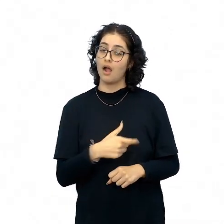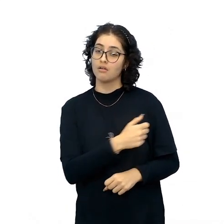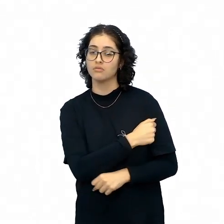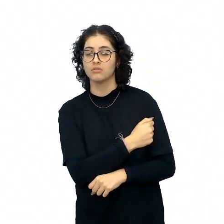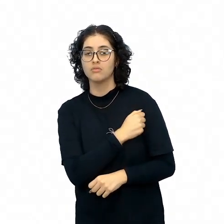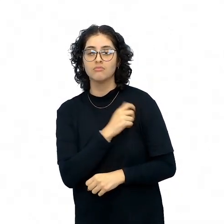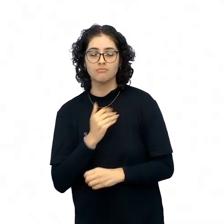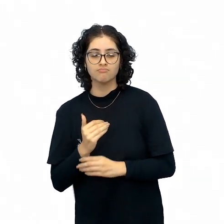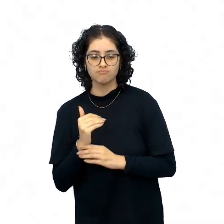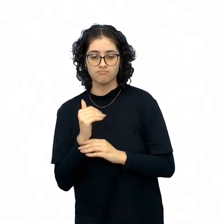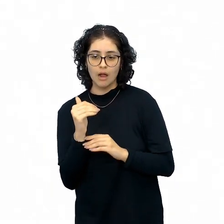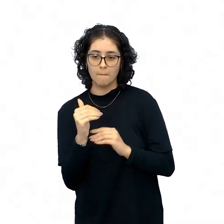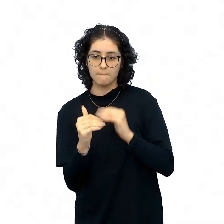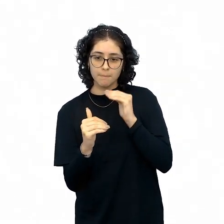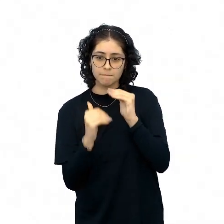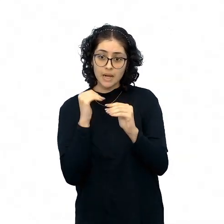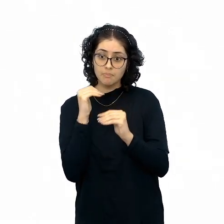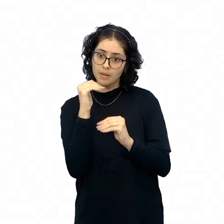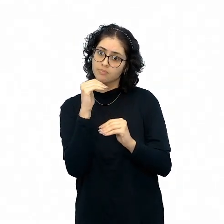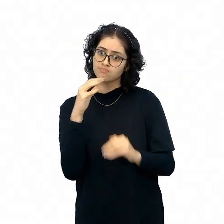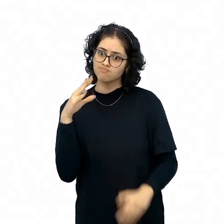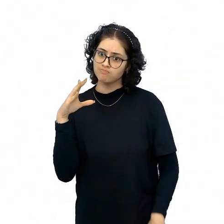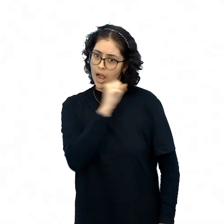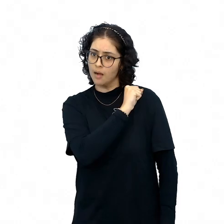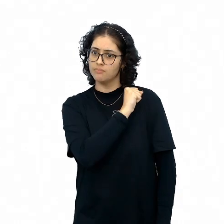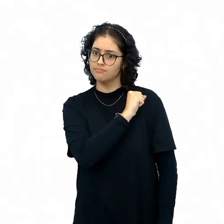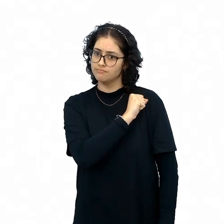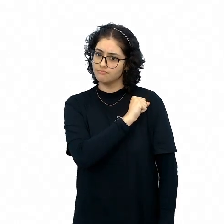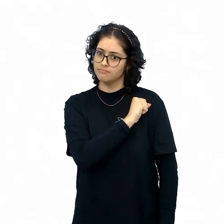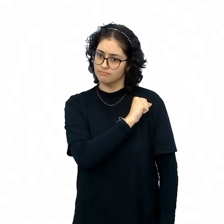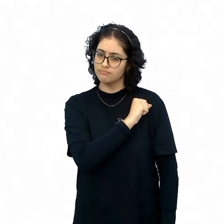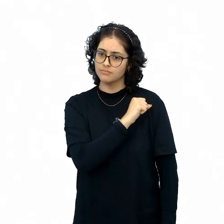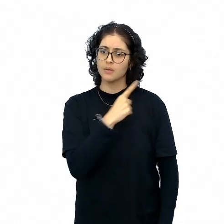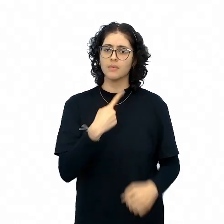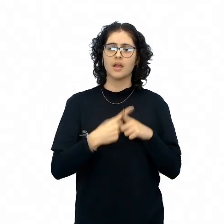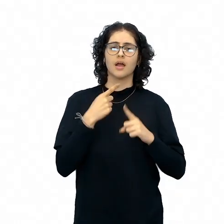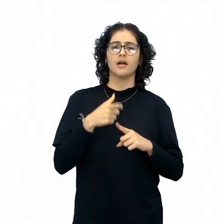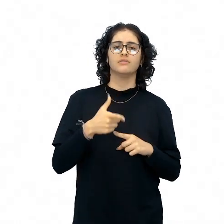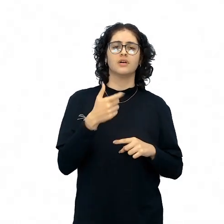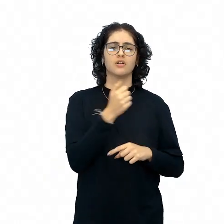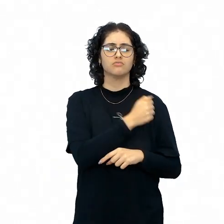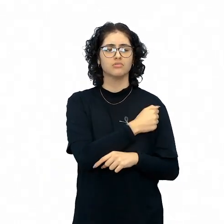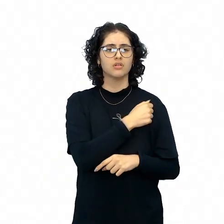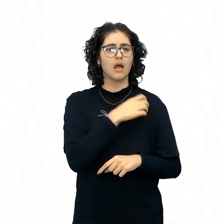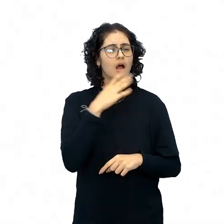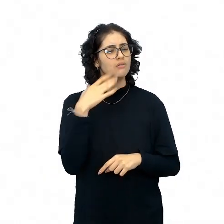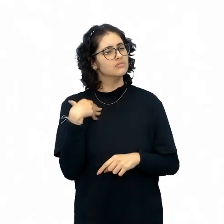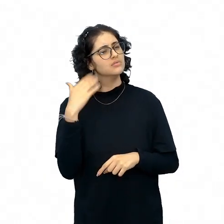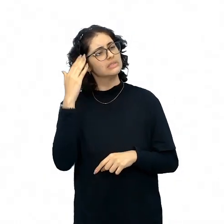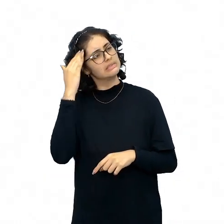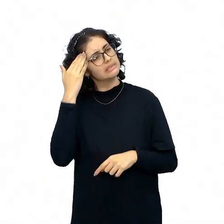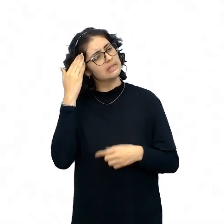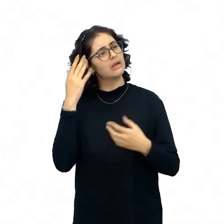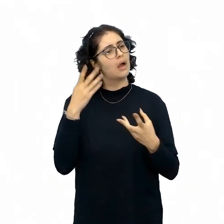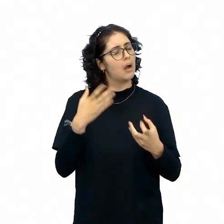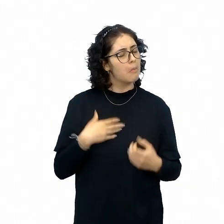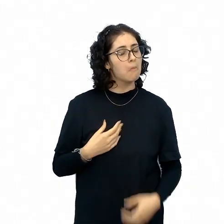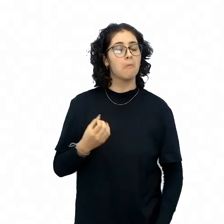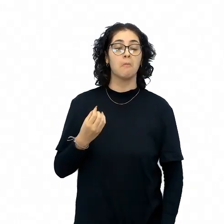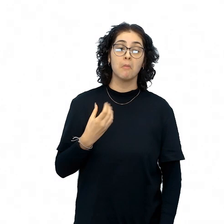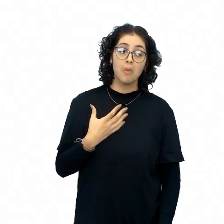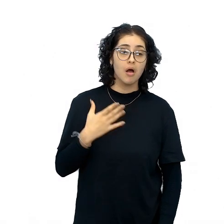processo de engajamento muito maior, quando o estudante sente que está aprendendo, quando ele sente que está compreendendo, que